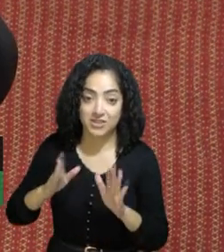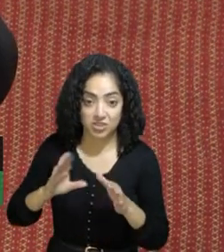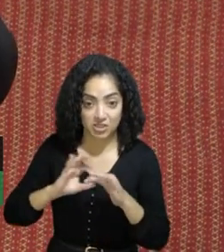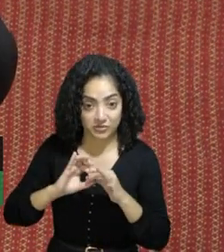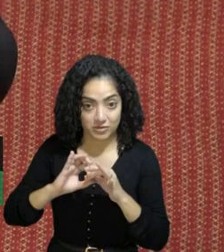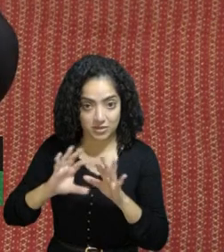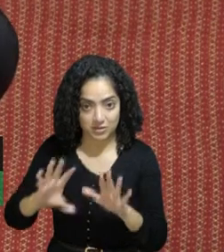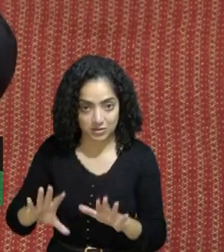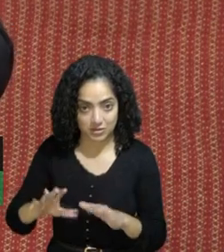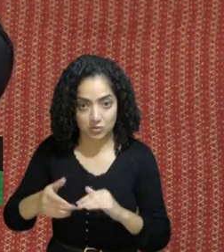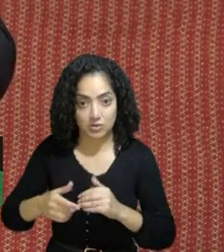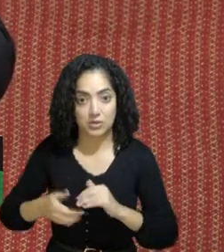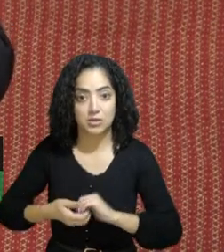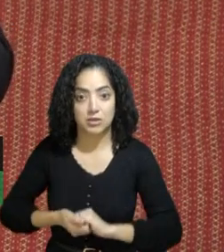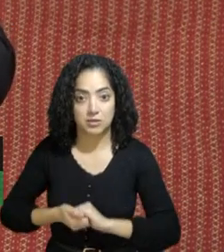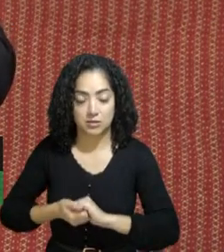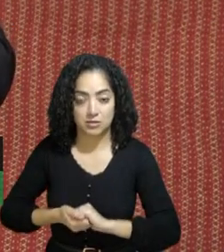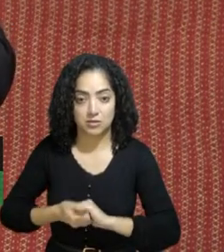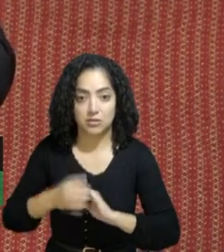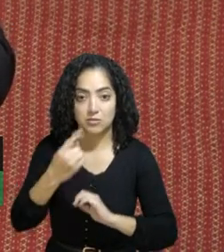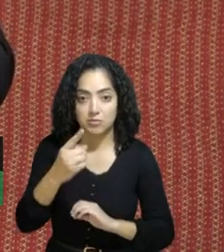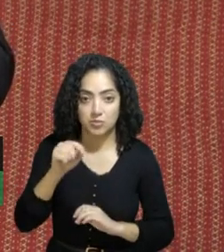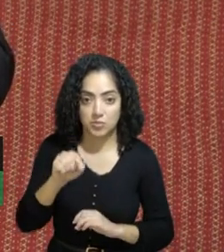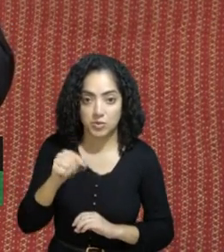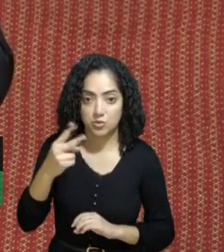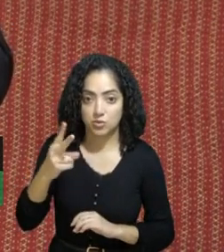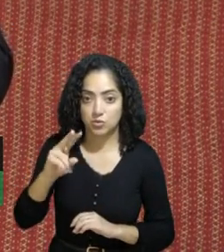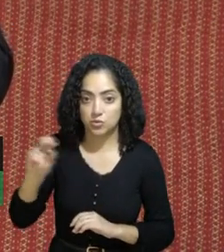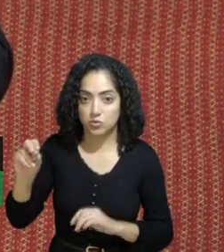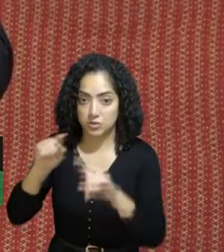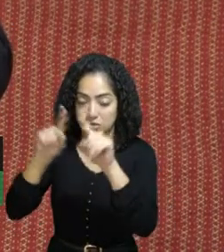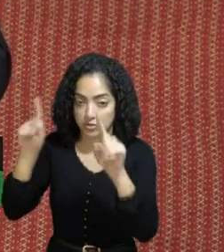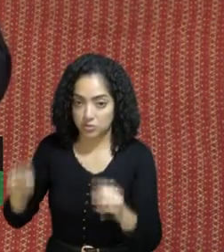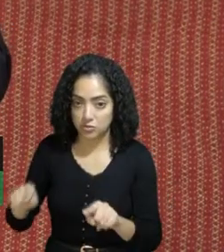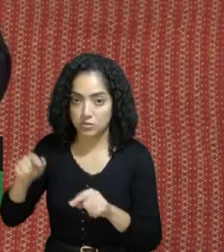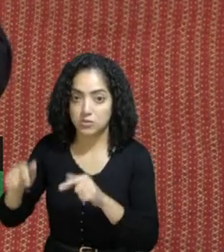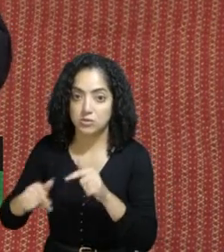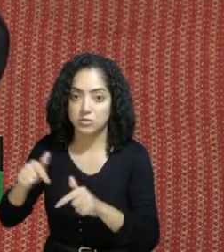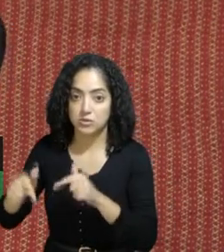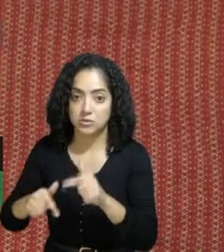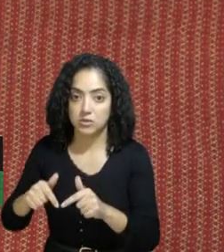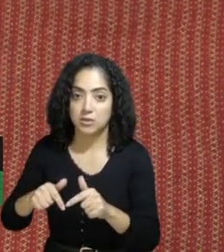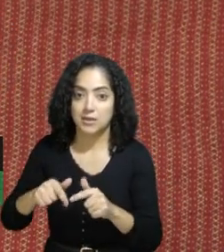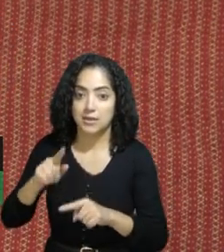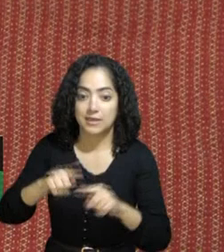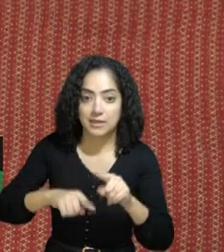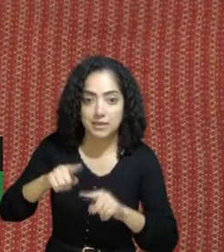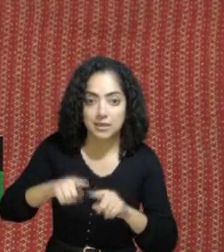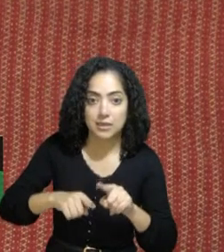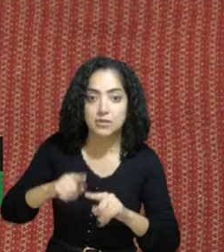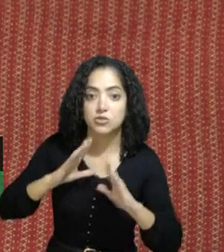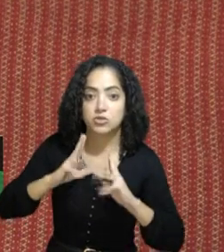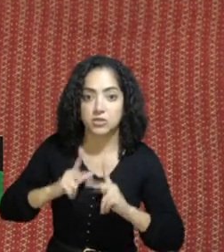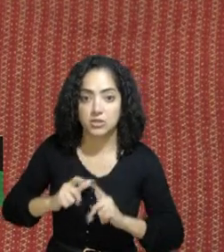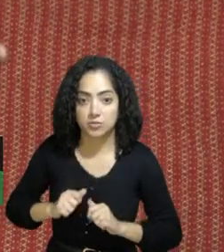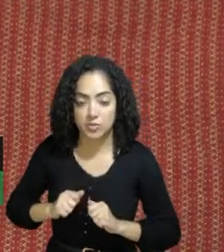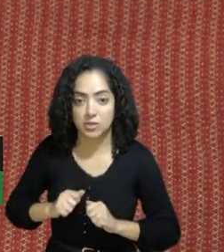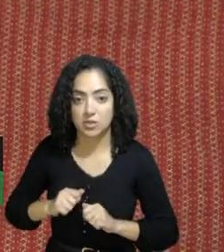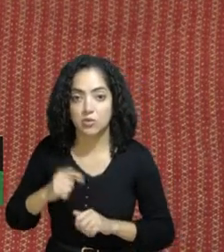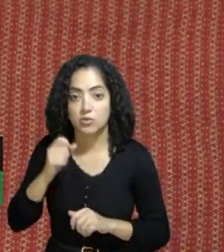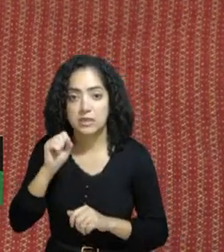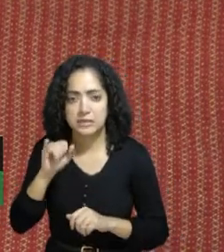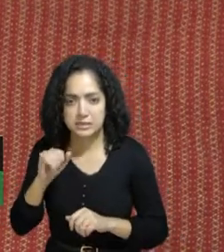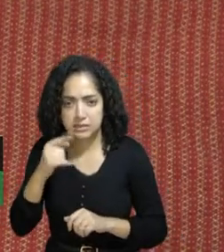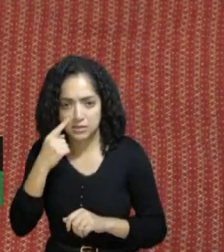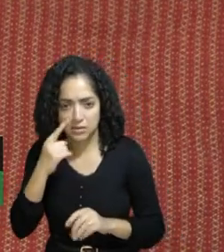disponibilizado Defesa Civil, 1.200 servidores da Defesa Civil, kits de higiene e 6 aeronaves. Então, se alguém localizar esses